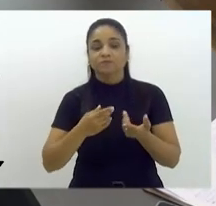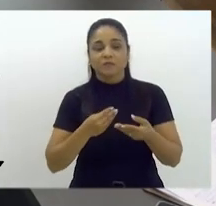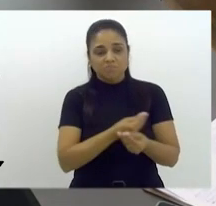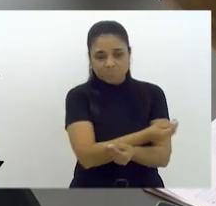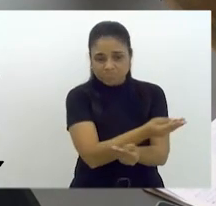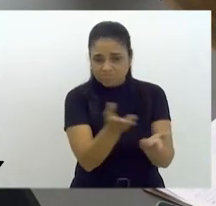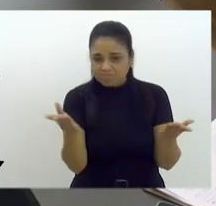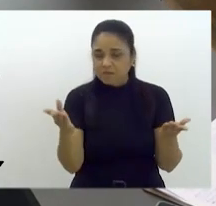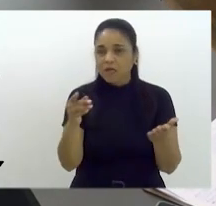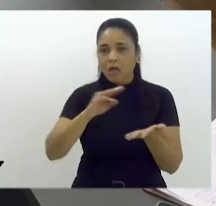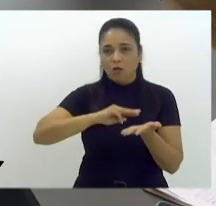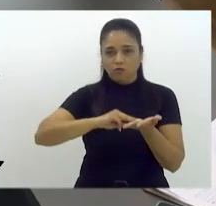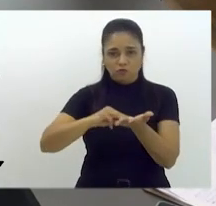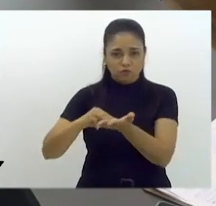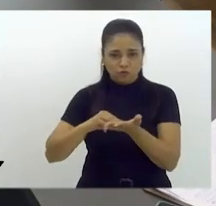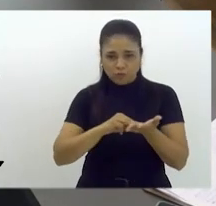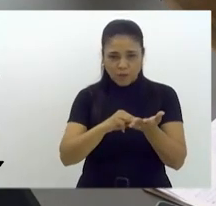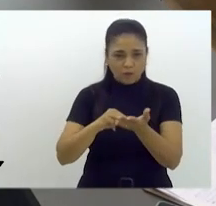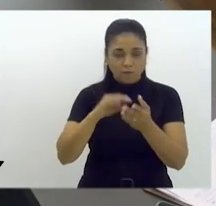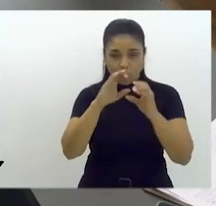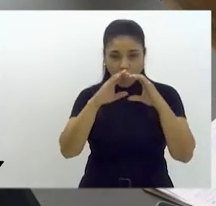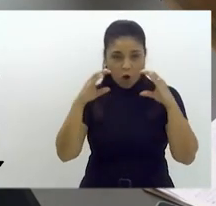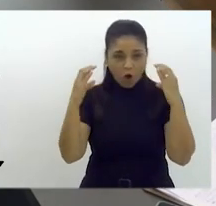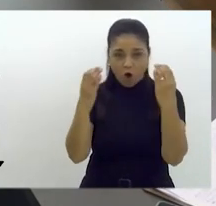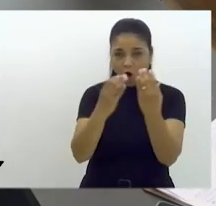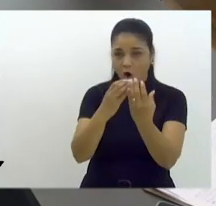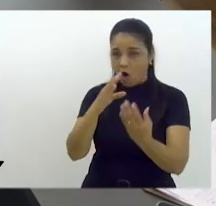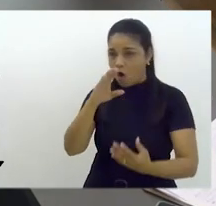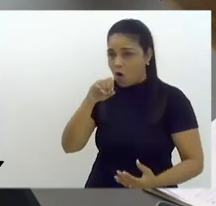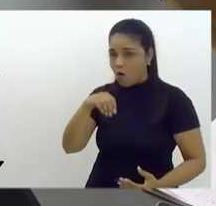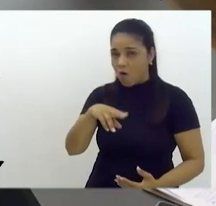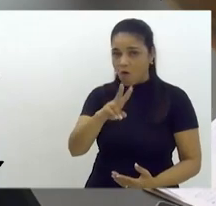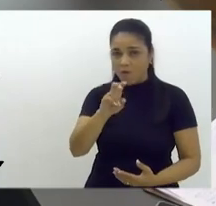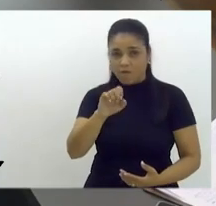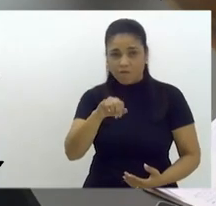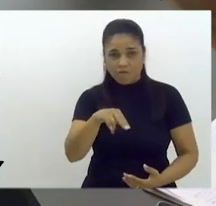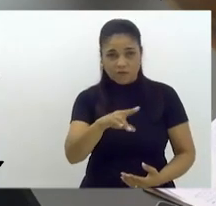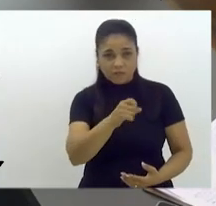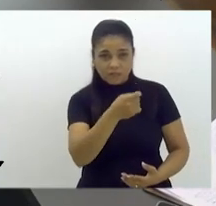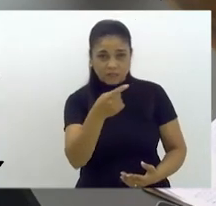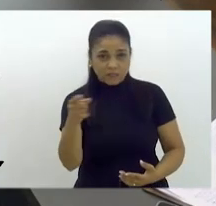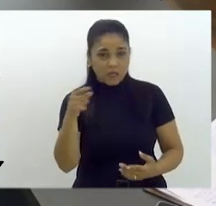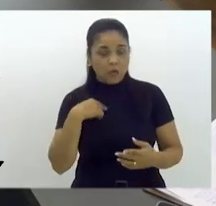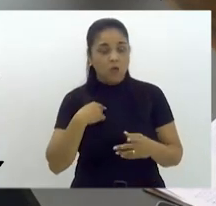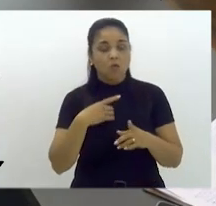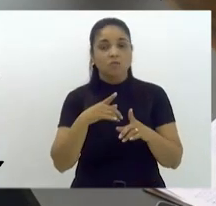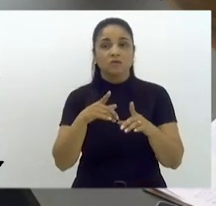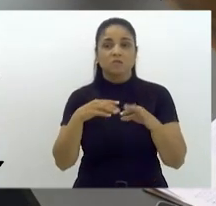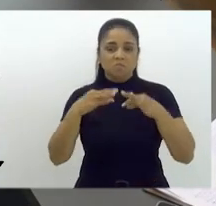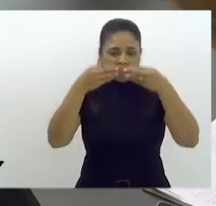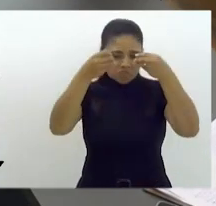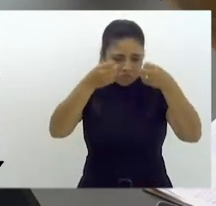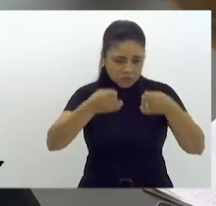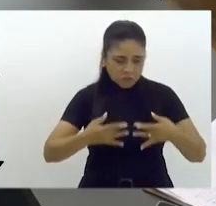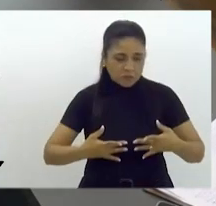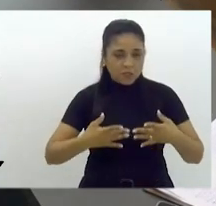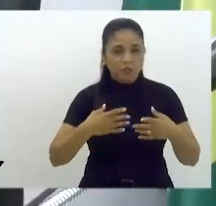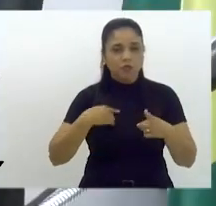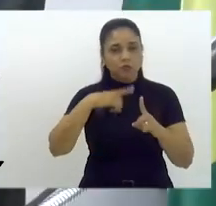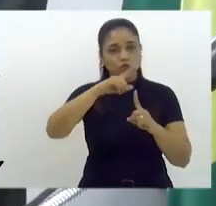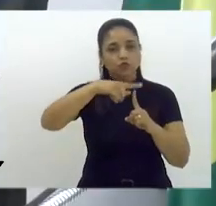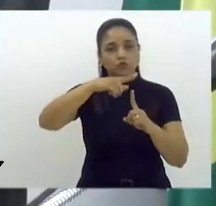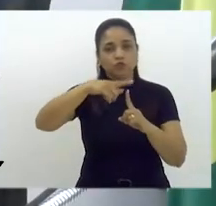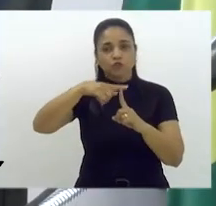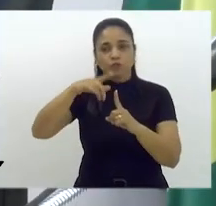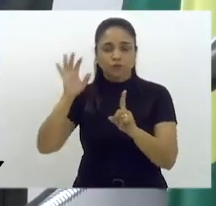pá aconteceu no Belém foi uma convenção para evitar saber como cessar esse ataque das mulheres e fala sobre todos os tipos de ataque eles até falou